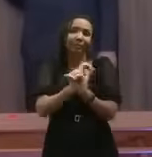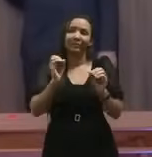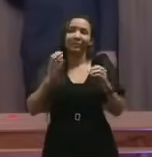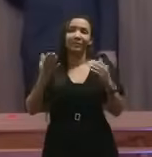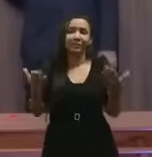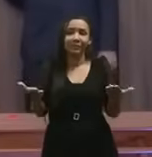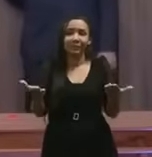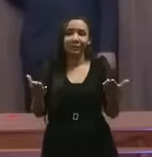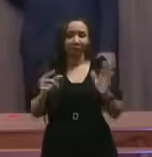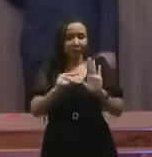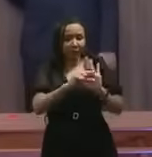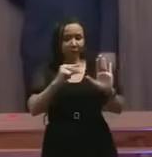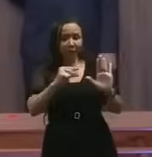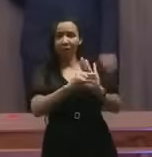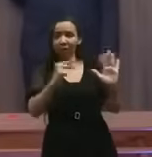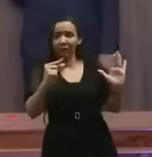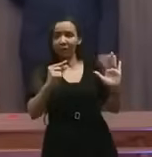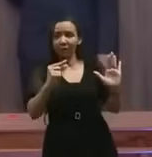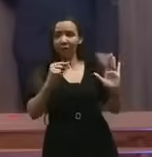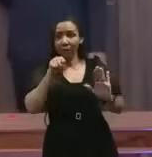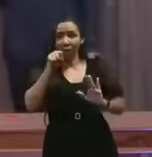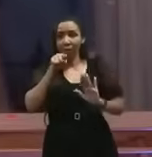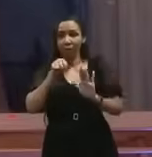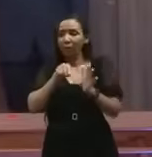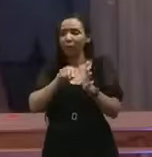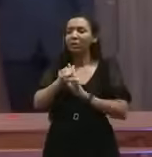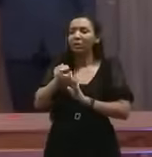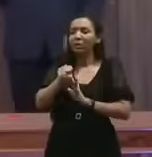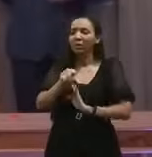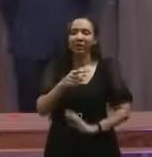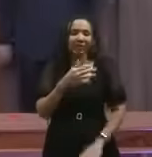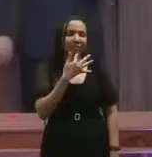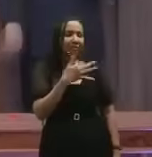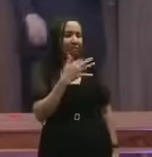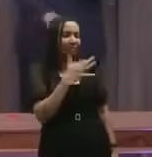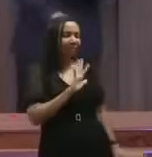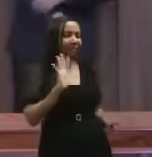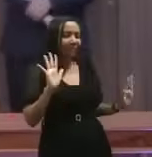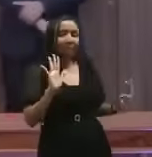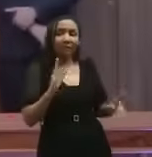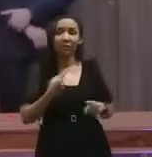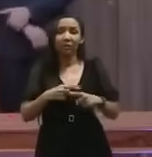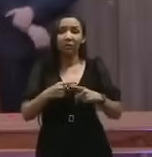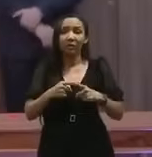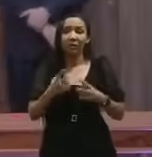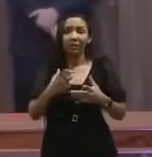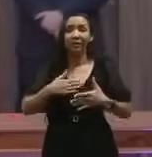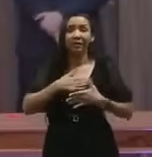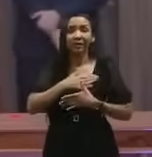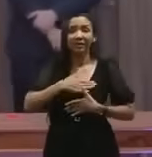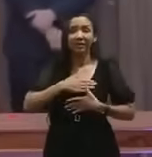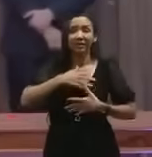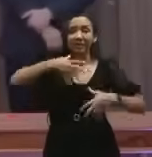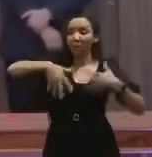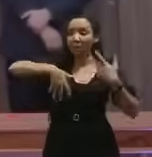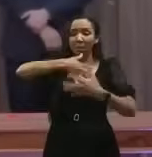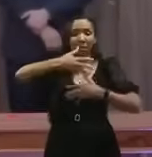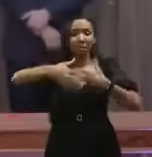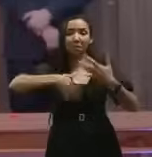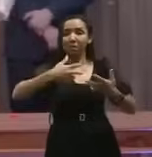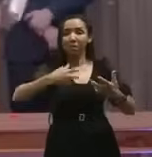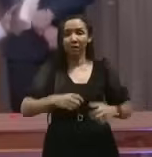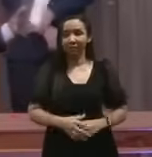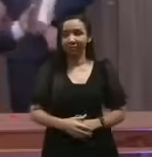16 porque olha ele só gosta de zoada e quem não conhece a